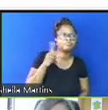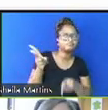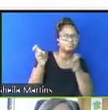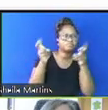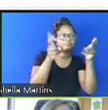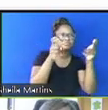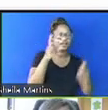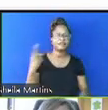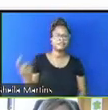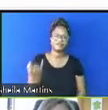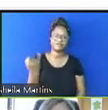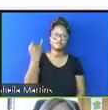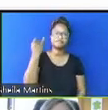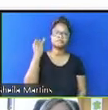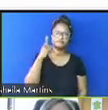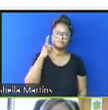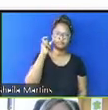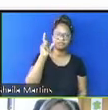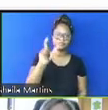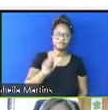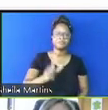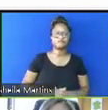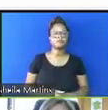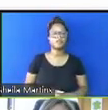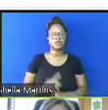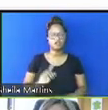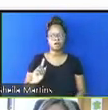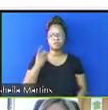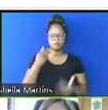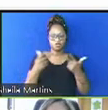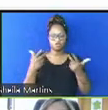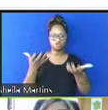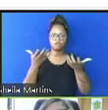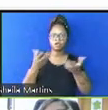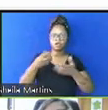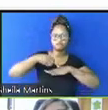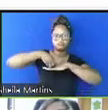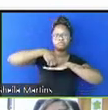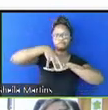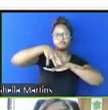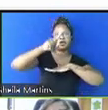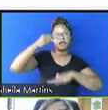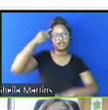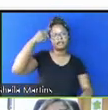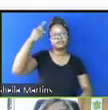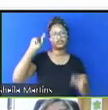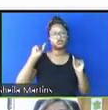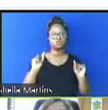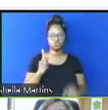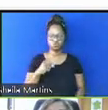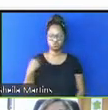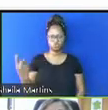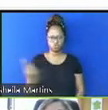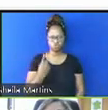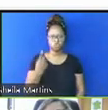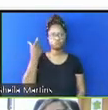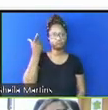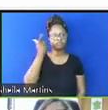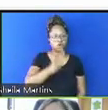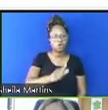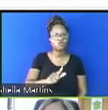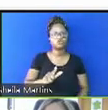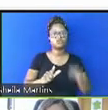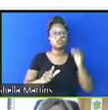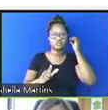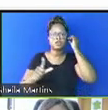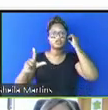tá? Primeira coisa que eu quero tratar é a ideia da gente conseguir